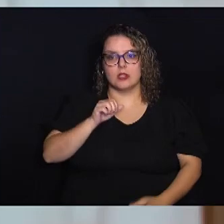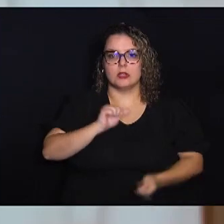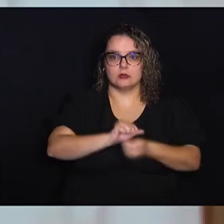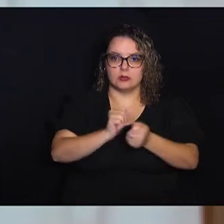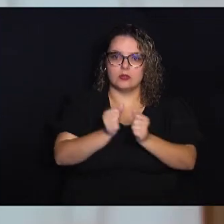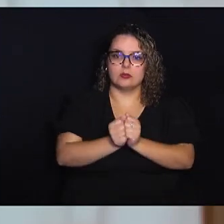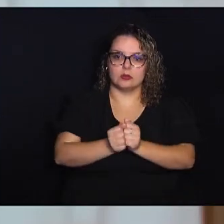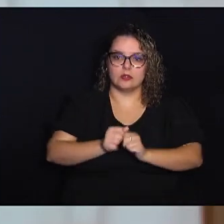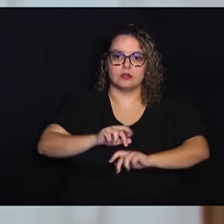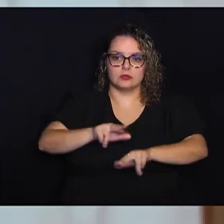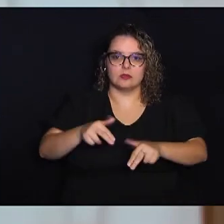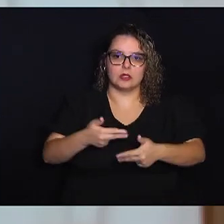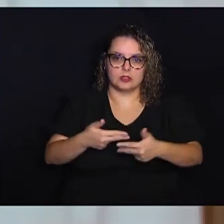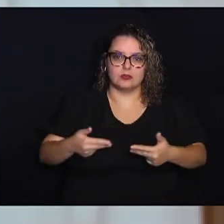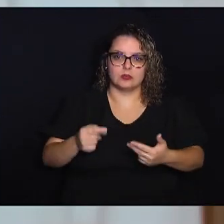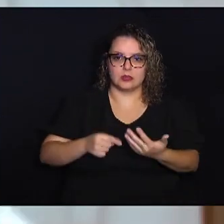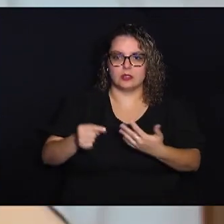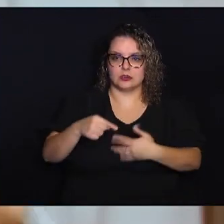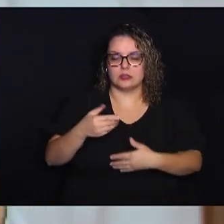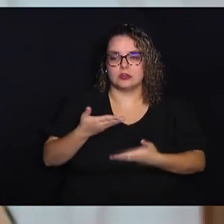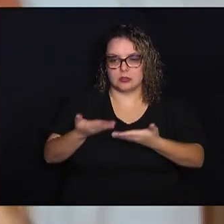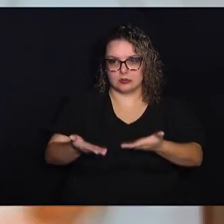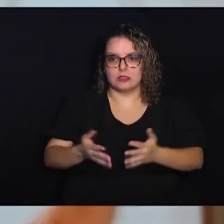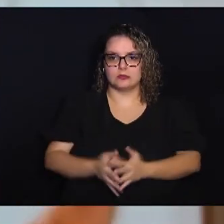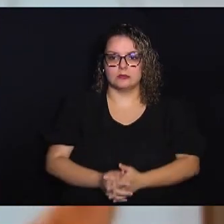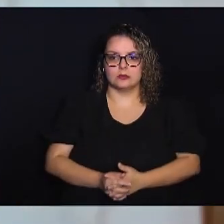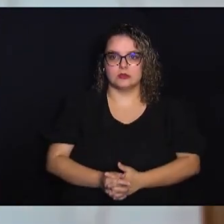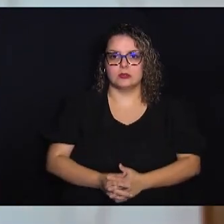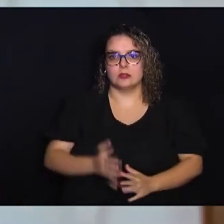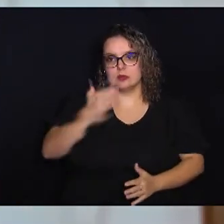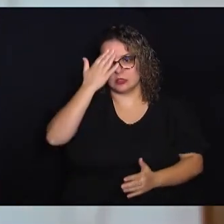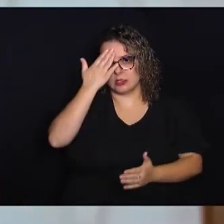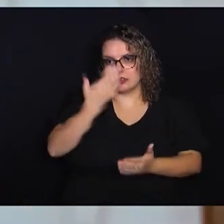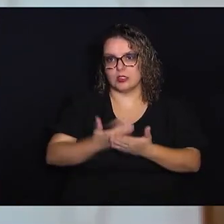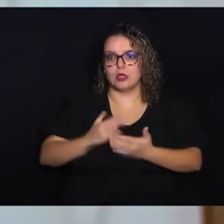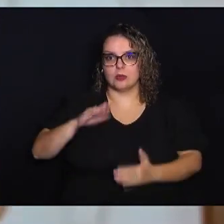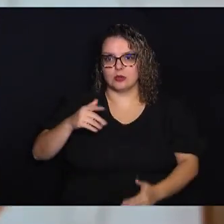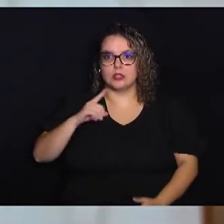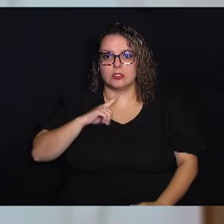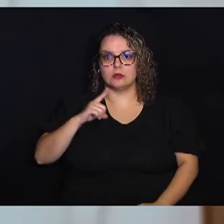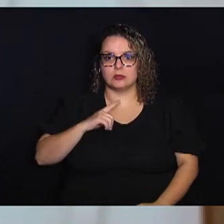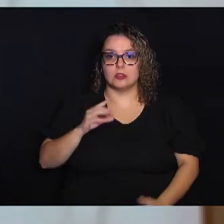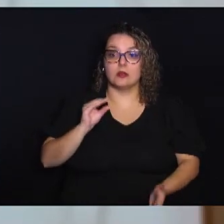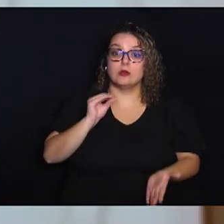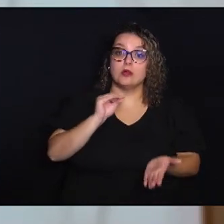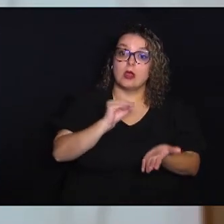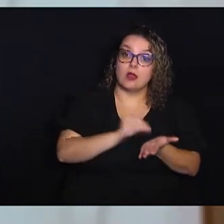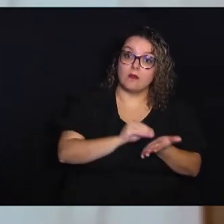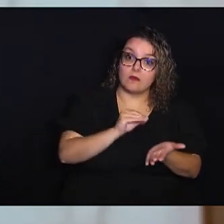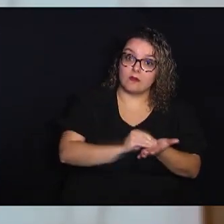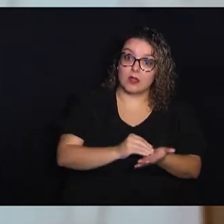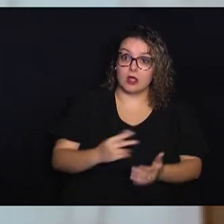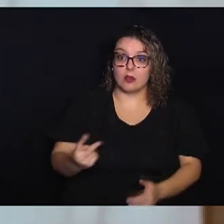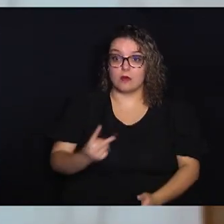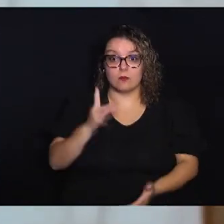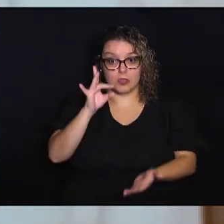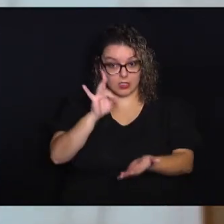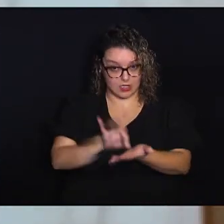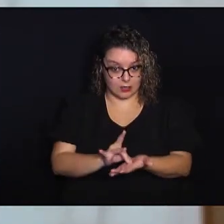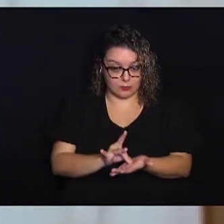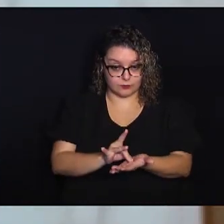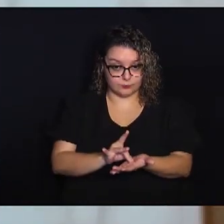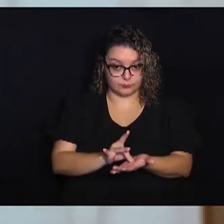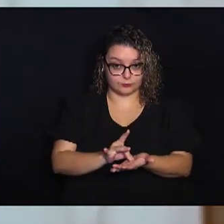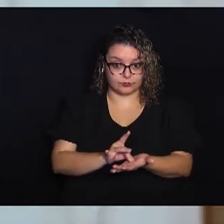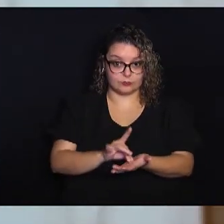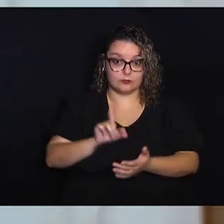um monte de outros pontos que a gente tem aqui. Eu acredito que quando a gente tem uma falta de vitaminas real, né,